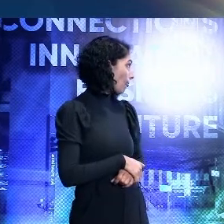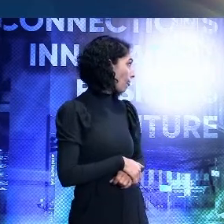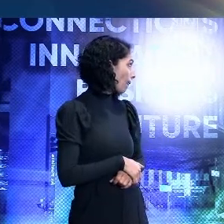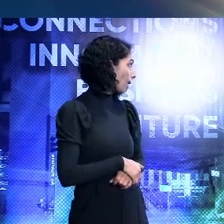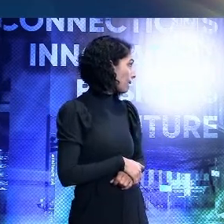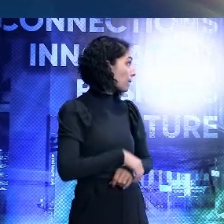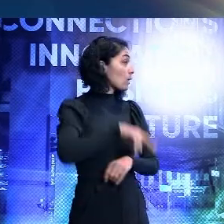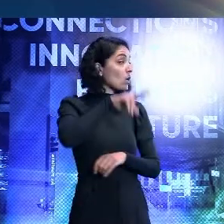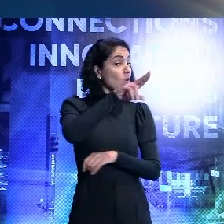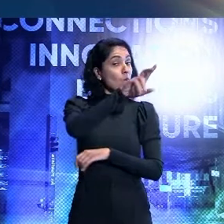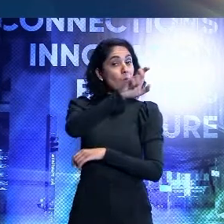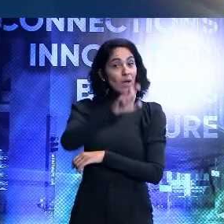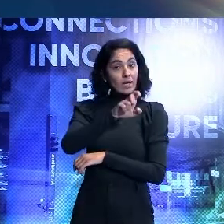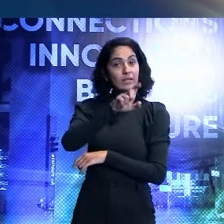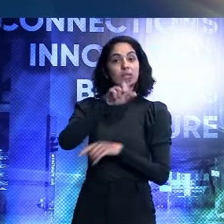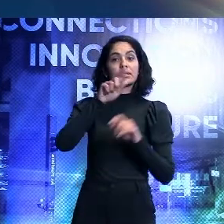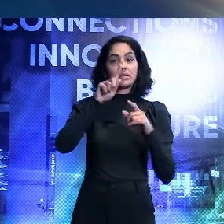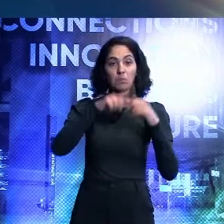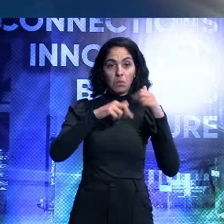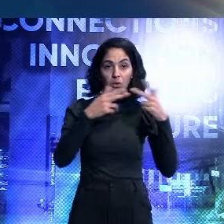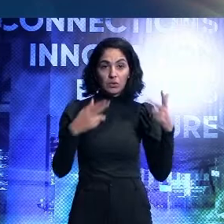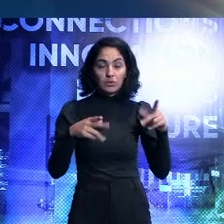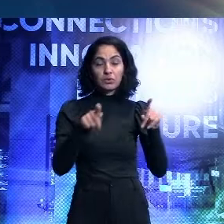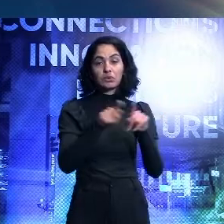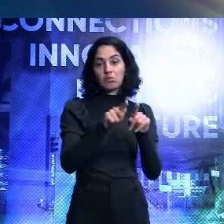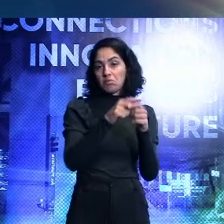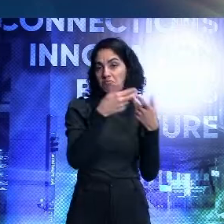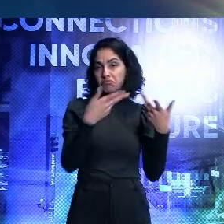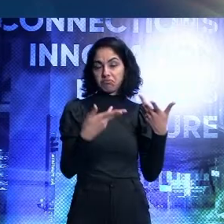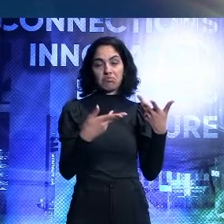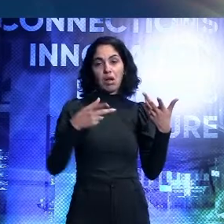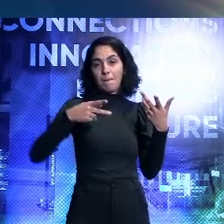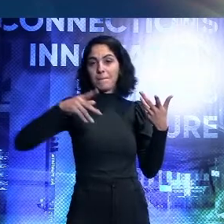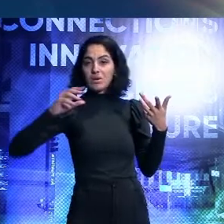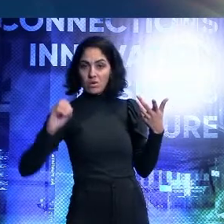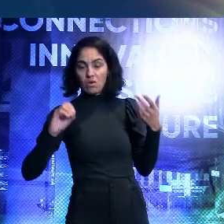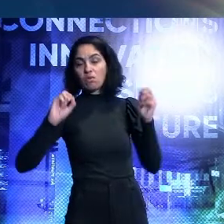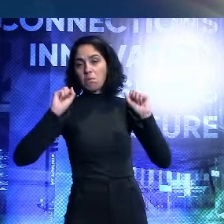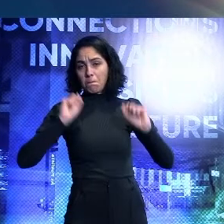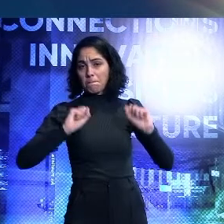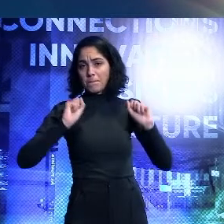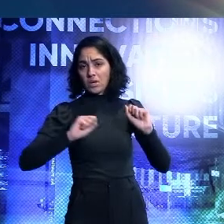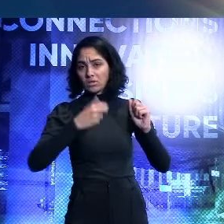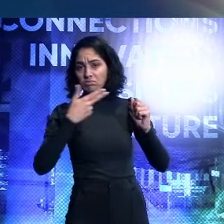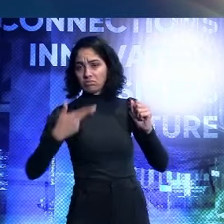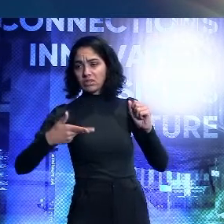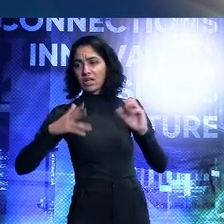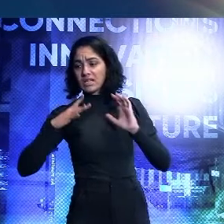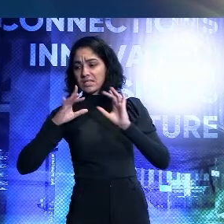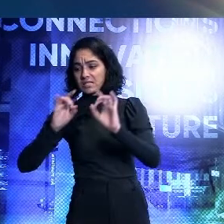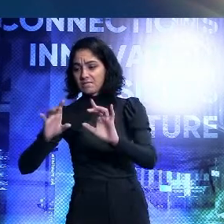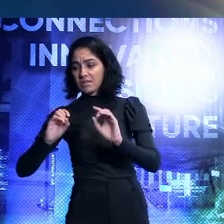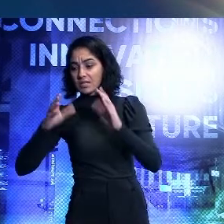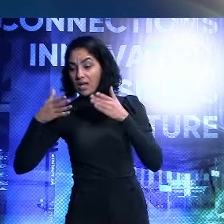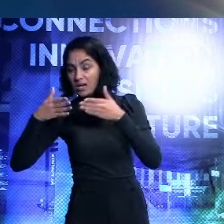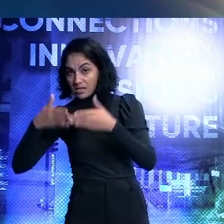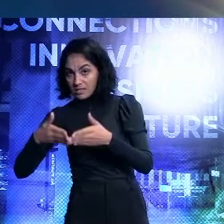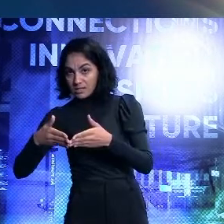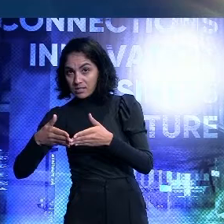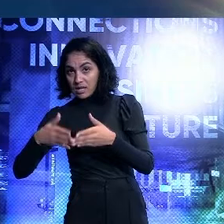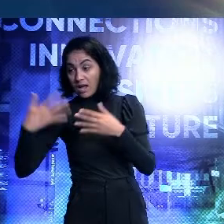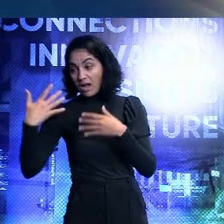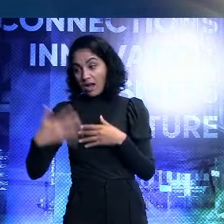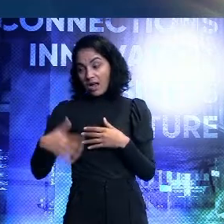o time de produto, o time de QA, enfim. Esses caras são especialistas, são caros porque